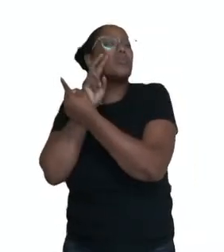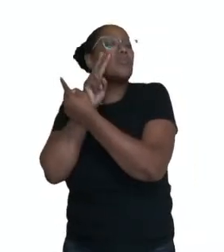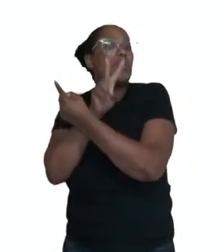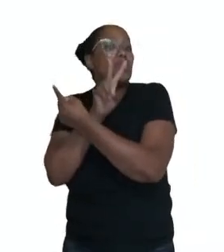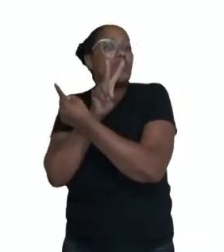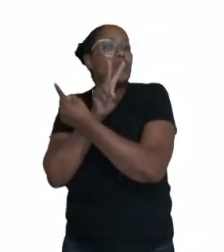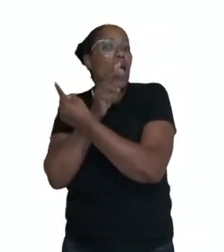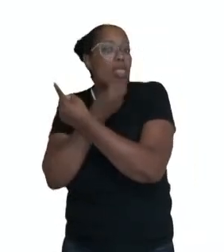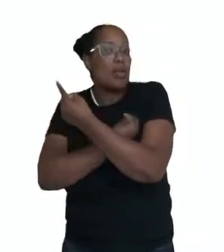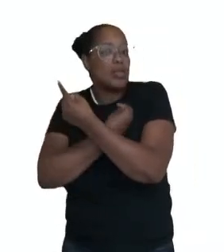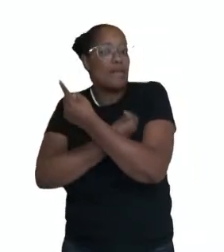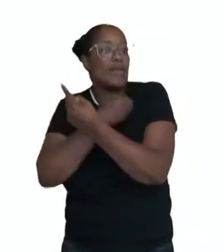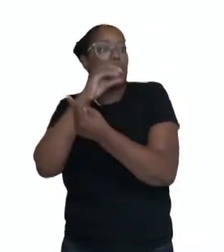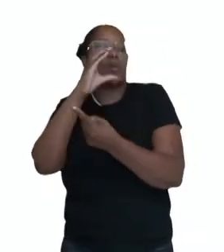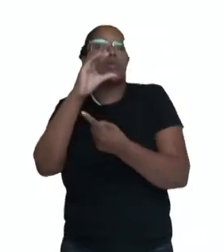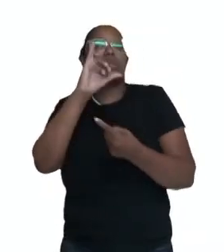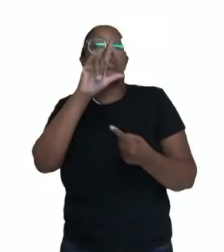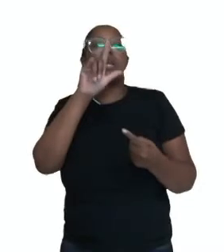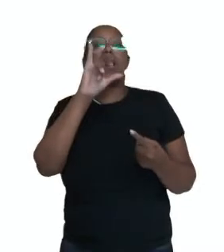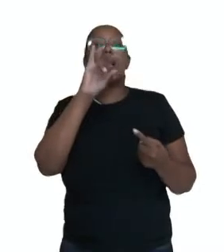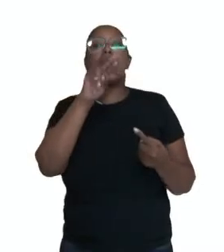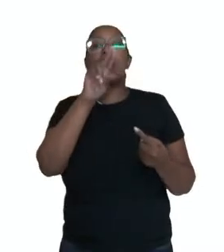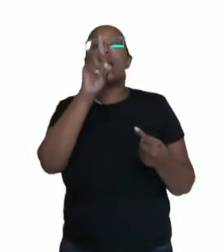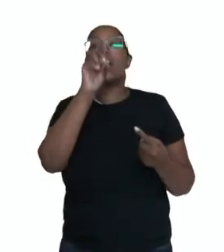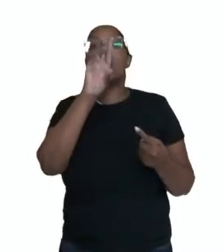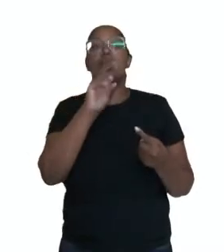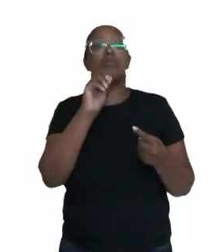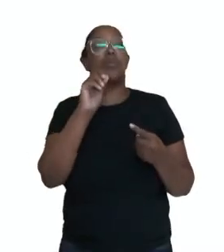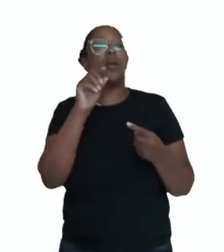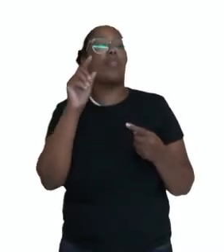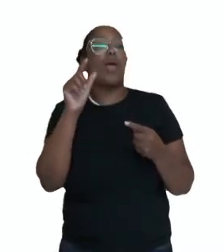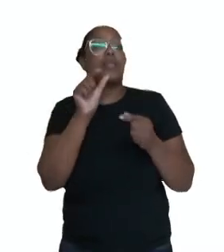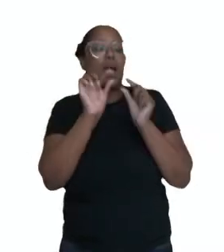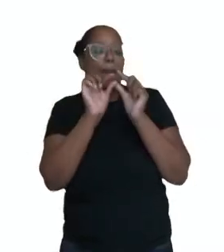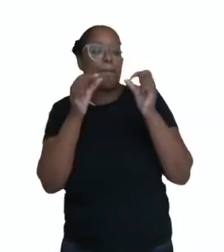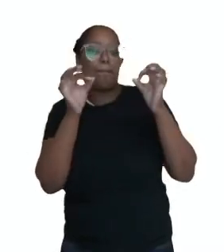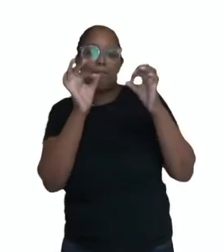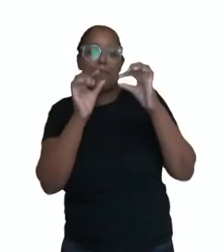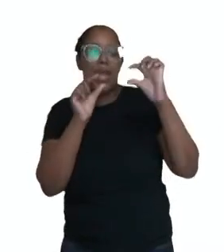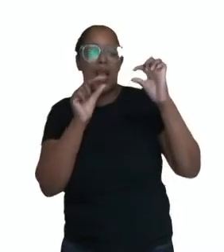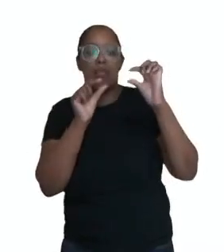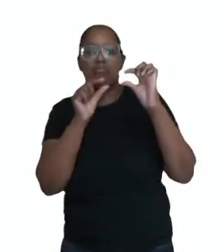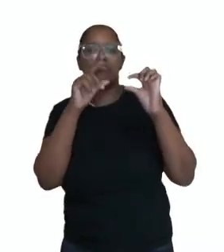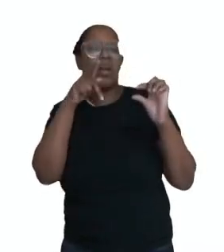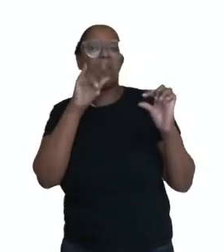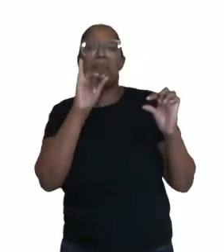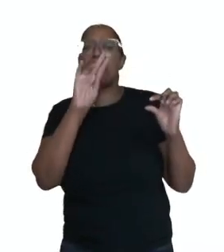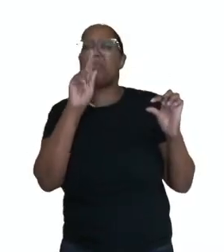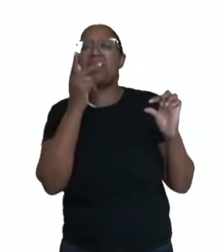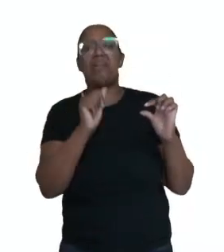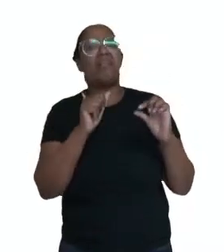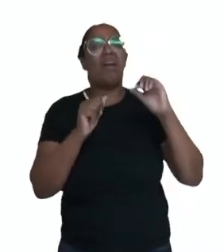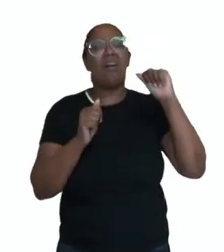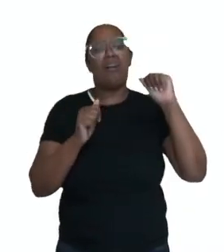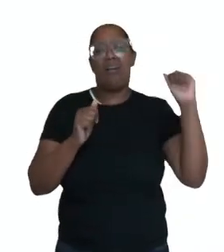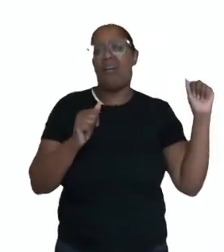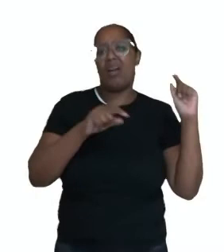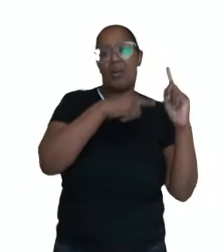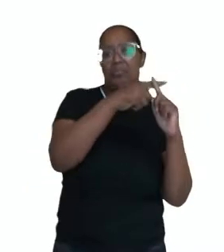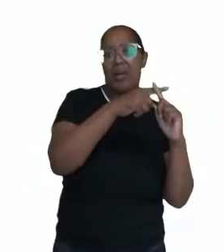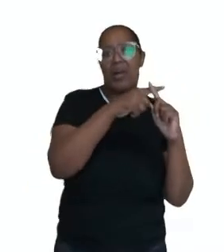nossa vida? Aqui tem vários exemplos. Por exemplo, nas pilhas, nas famosas pilhas. Pode ser a pilha A e